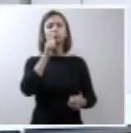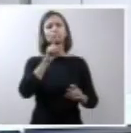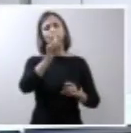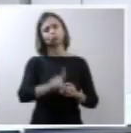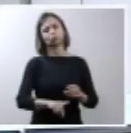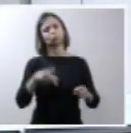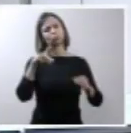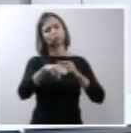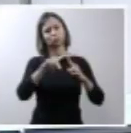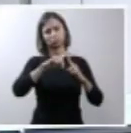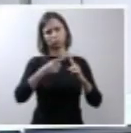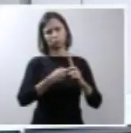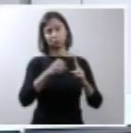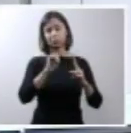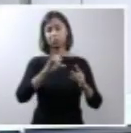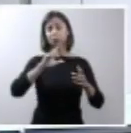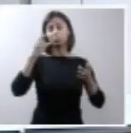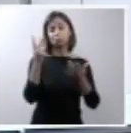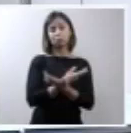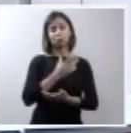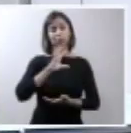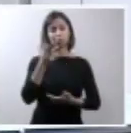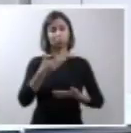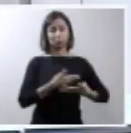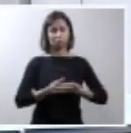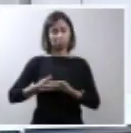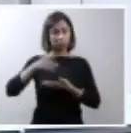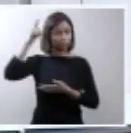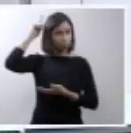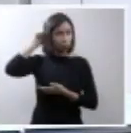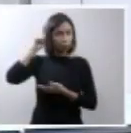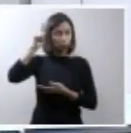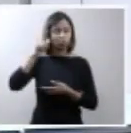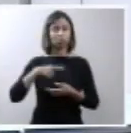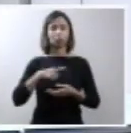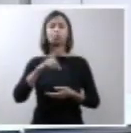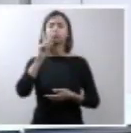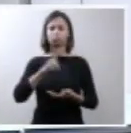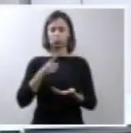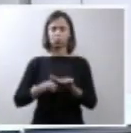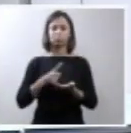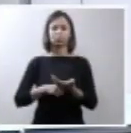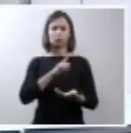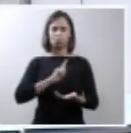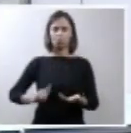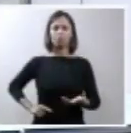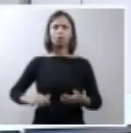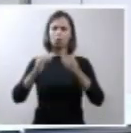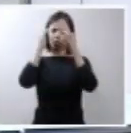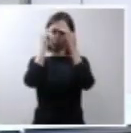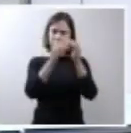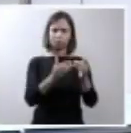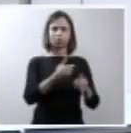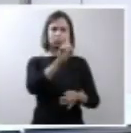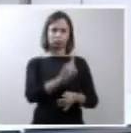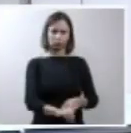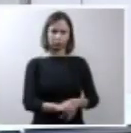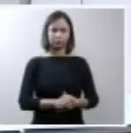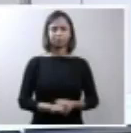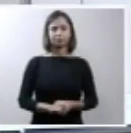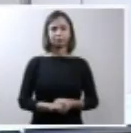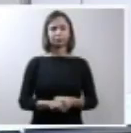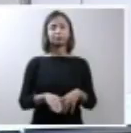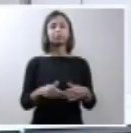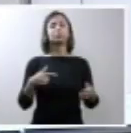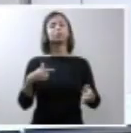interromper a gestação em casos de anencefalia e é dever do Estado garantir esse direito a